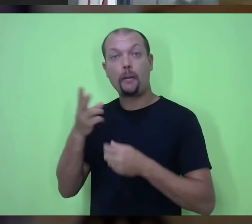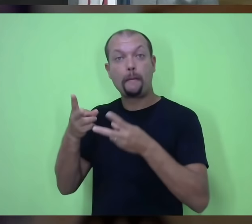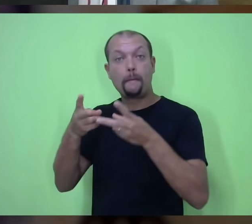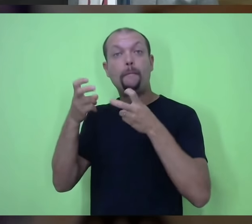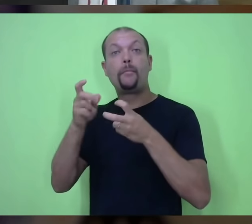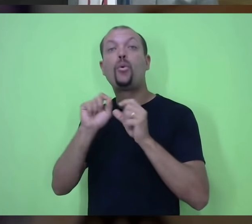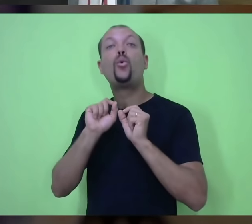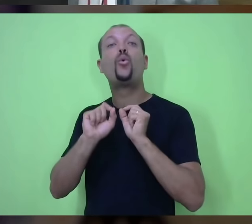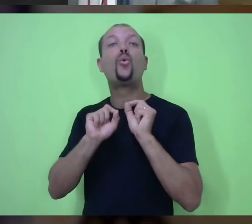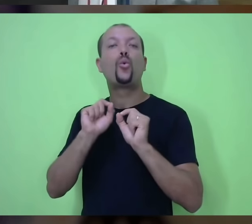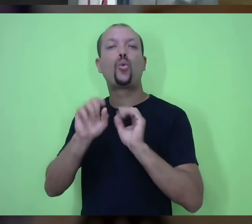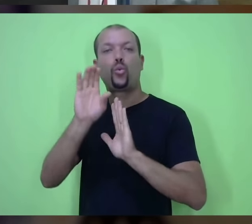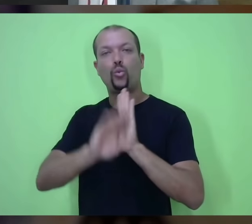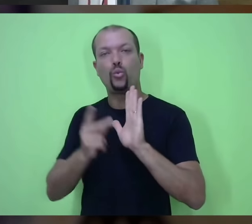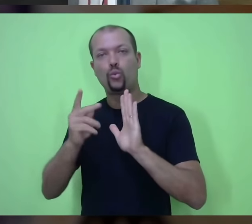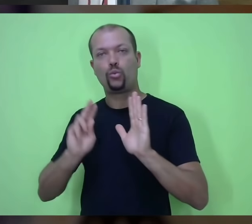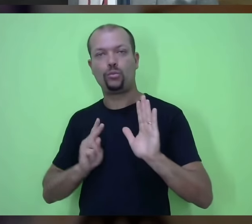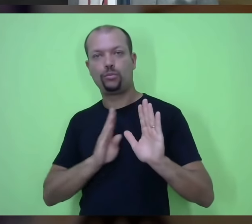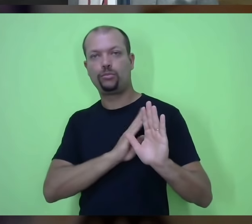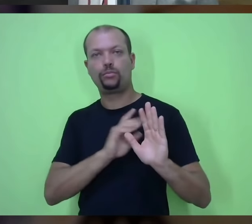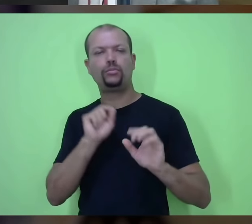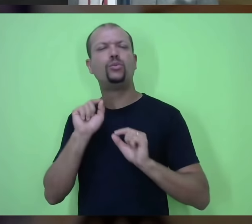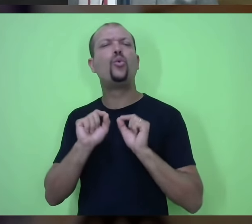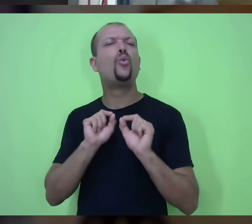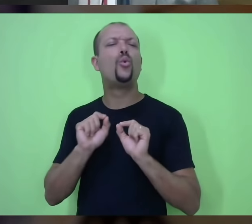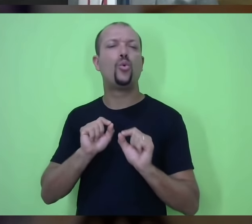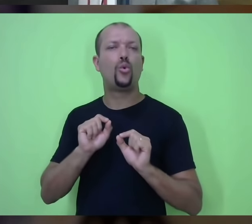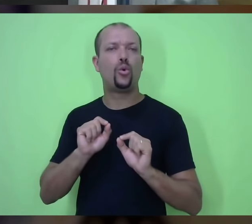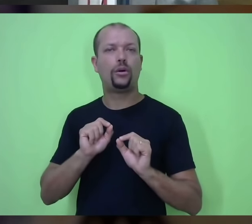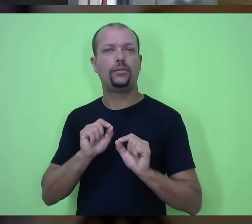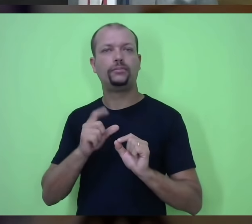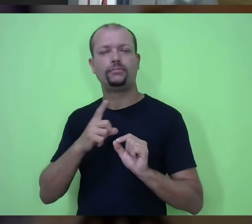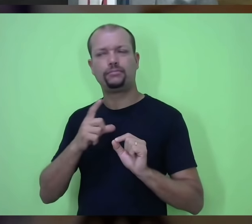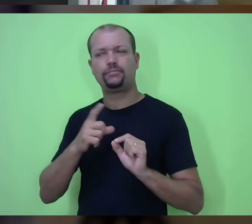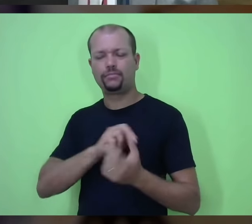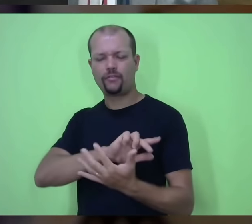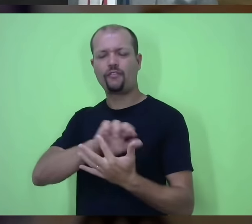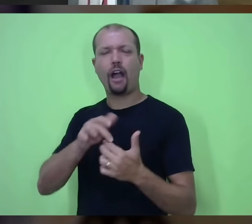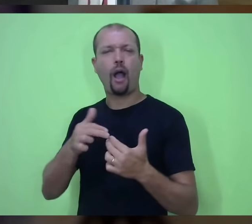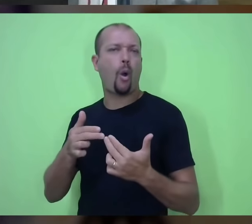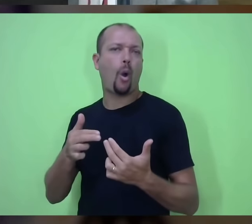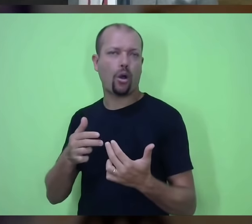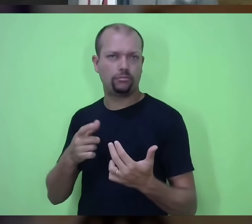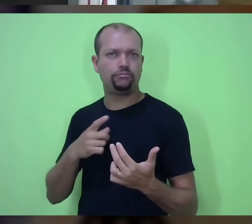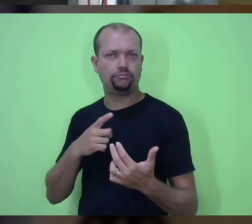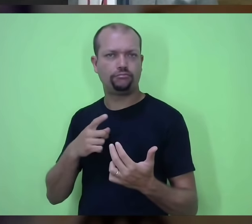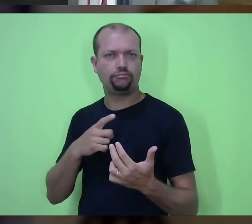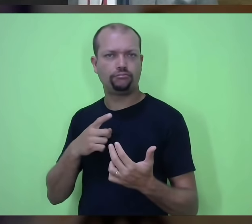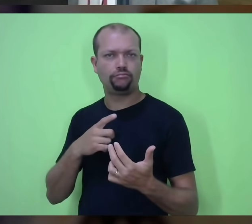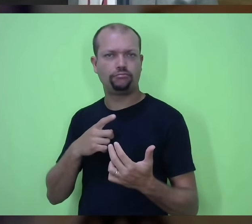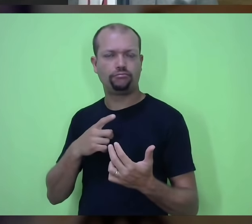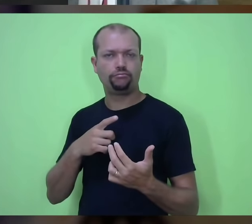gente vê, no capítulo 2 de Hebreus, a gente vê ali algumas nuances até chegar